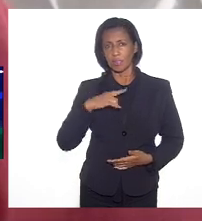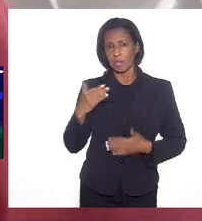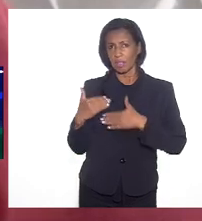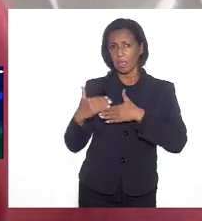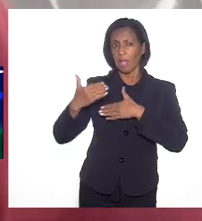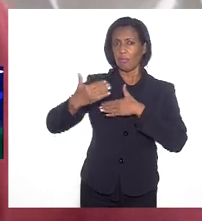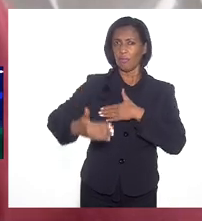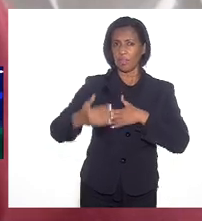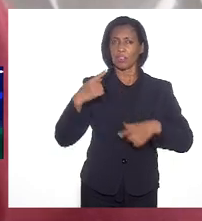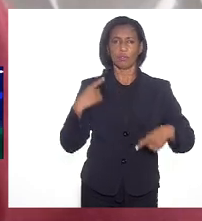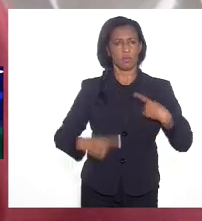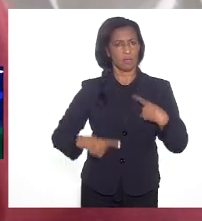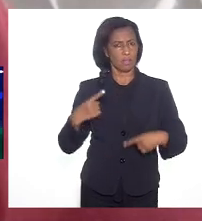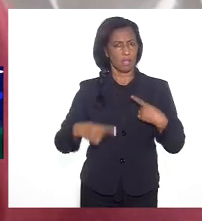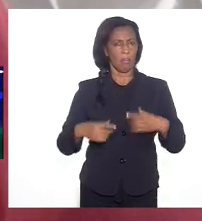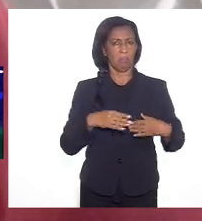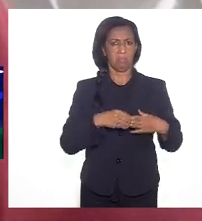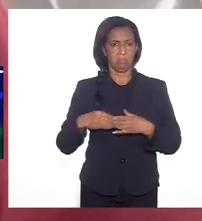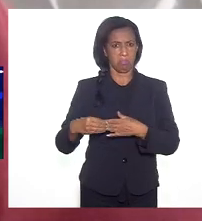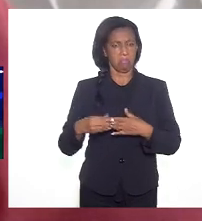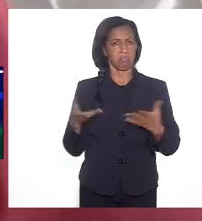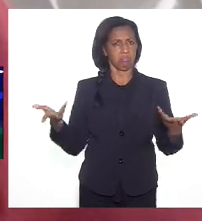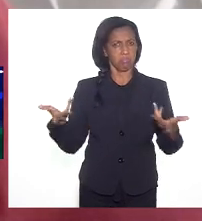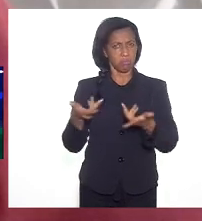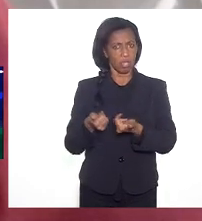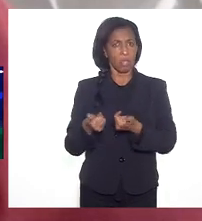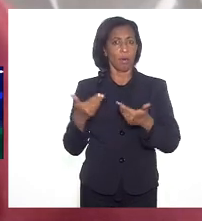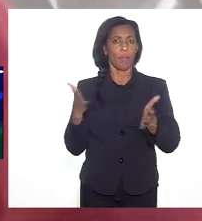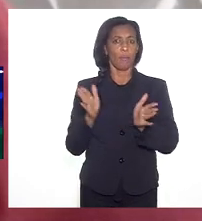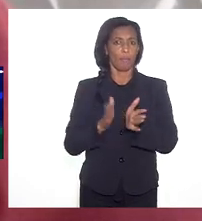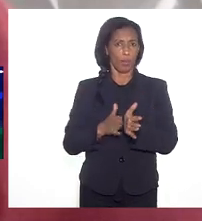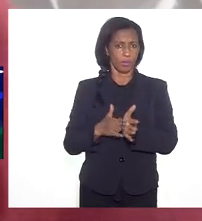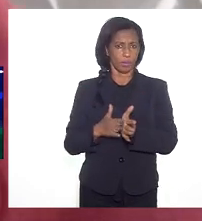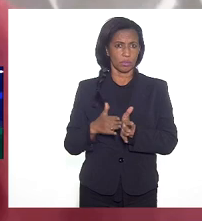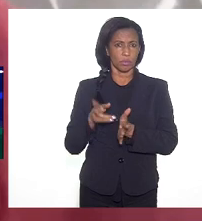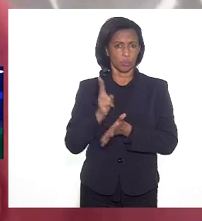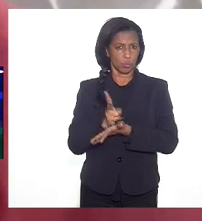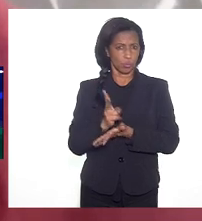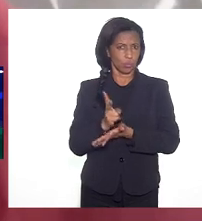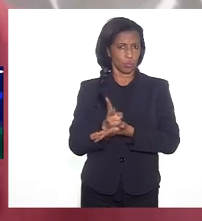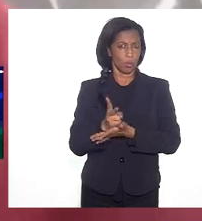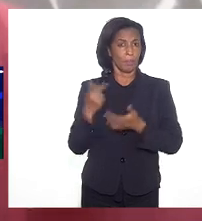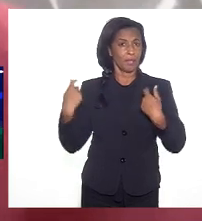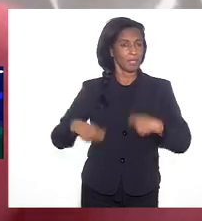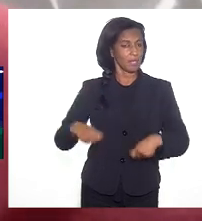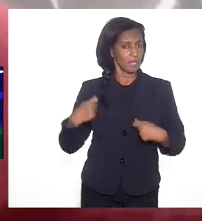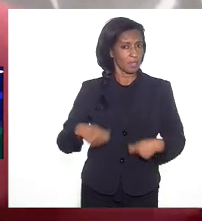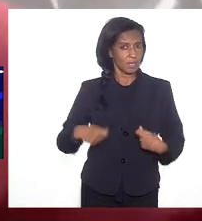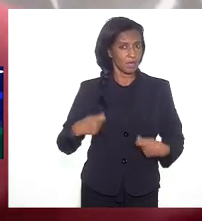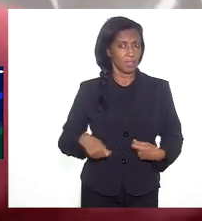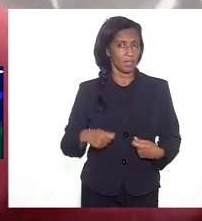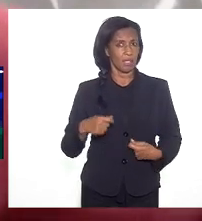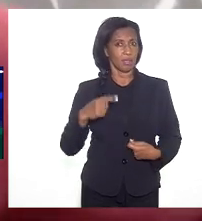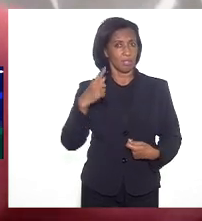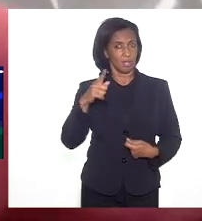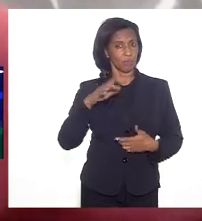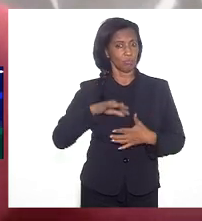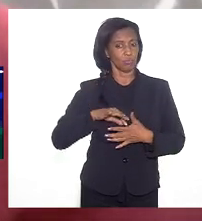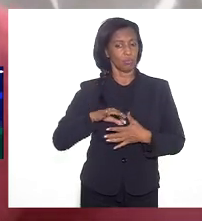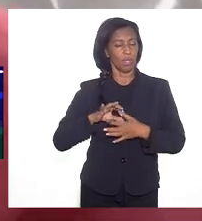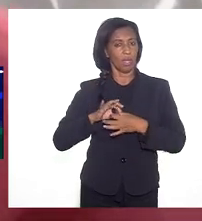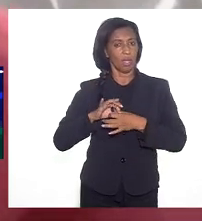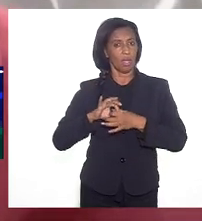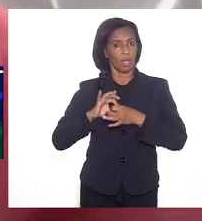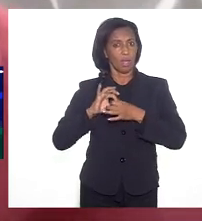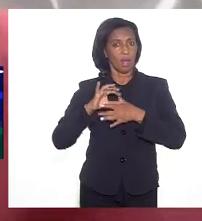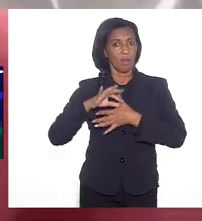frente desse debate conduzindo brigantemente portanto continuamos continuamos precisando da sua liderança para dar